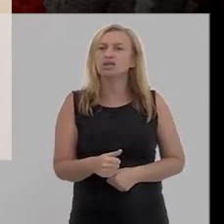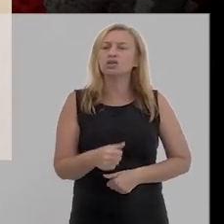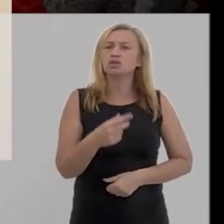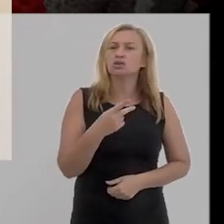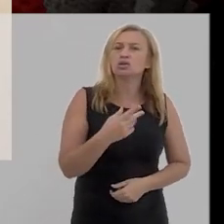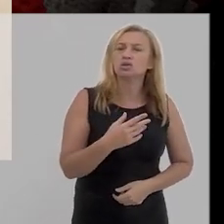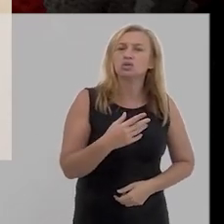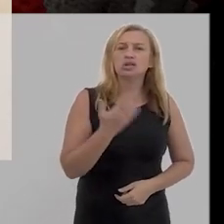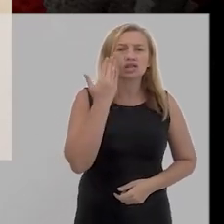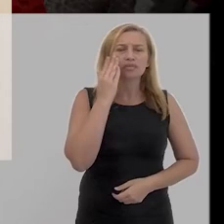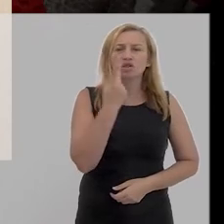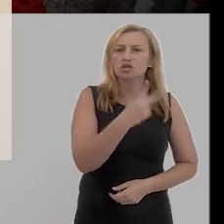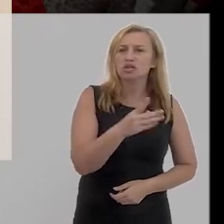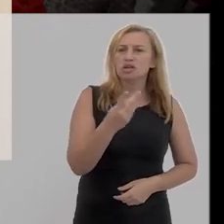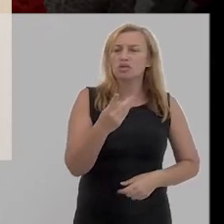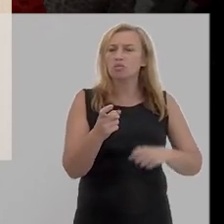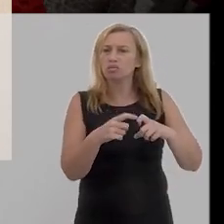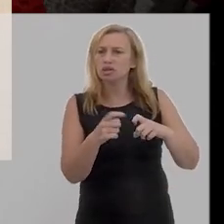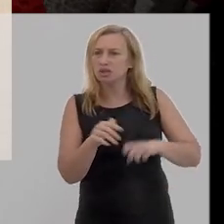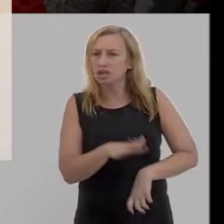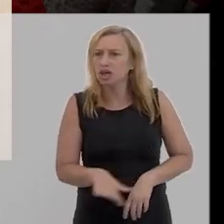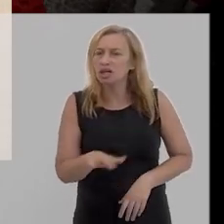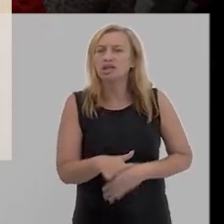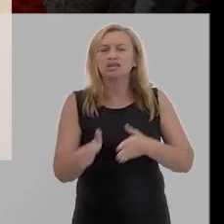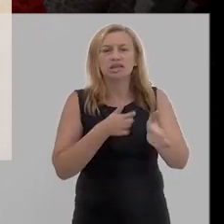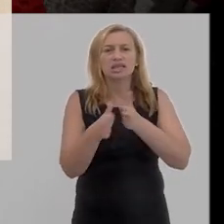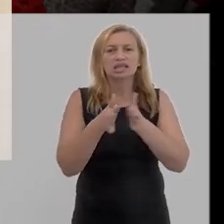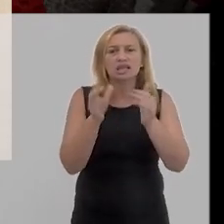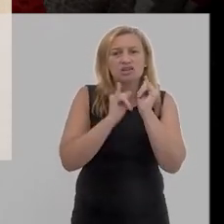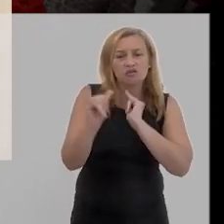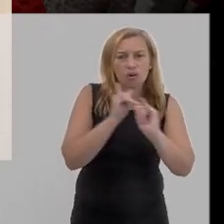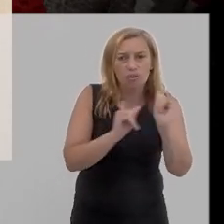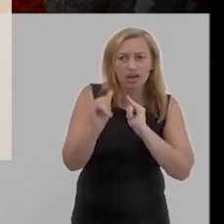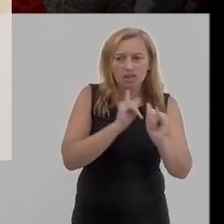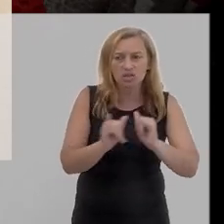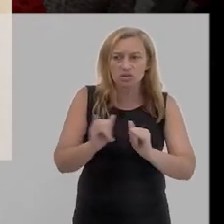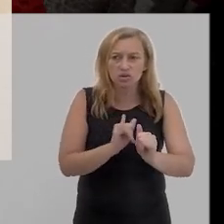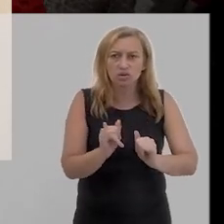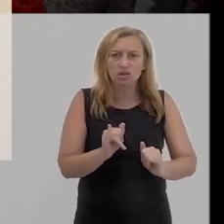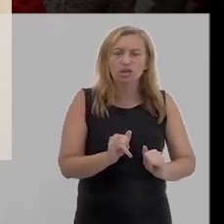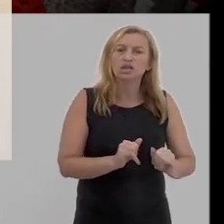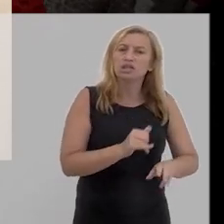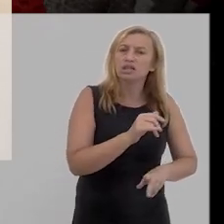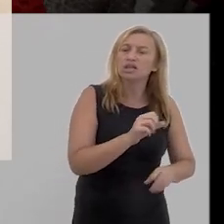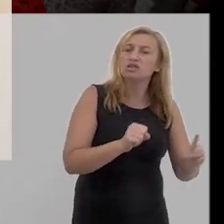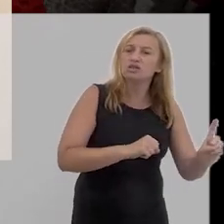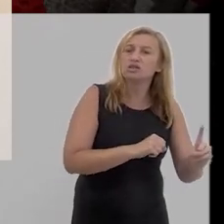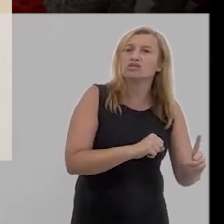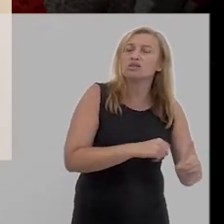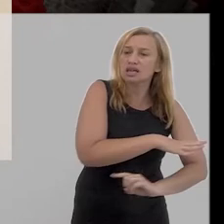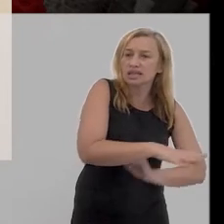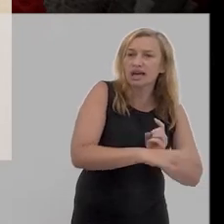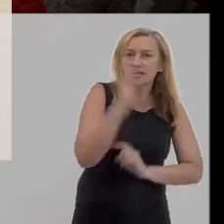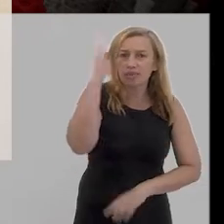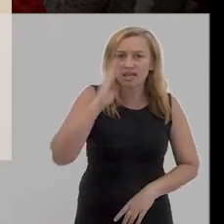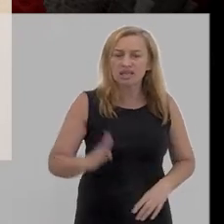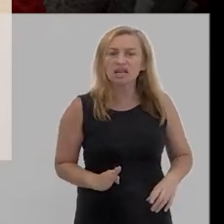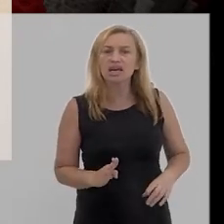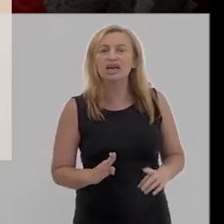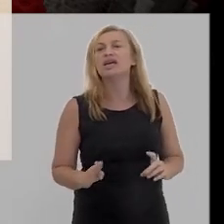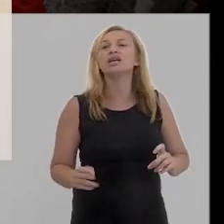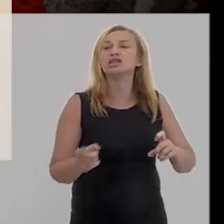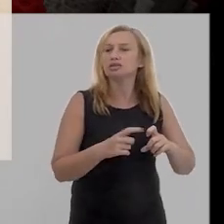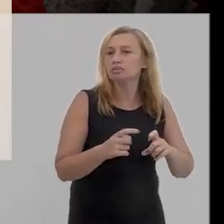seu pediatra. Ele tem acesso a informes, tanto da Sociedade Brasileira de Pediatria, quanto